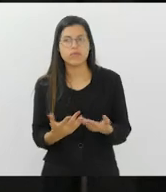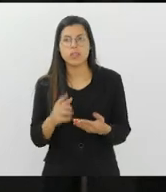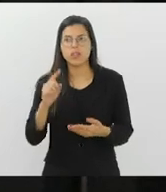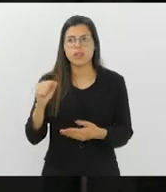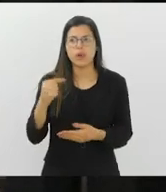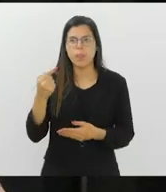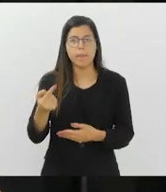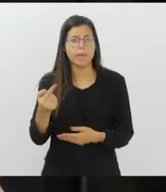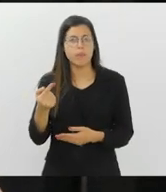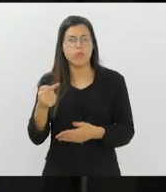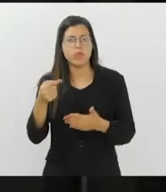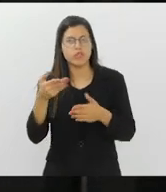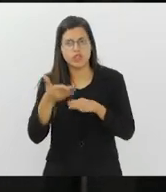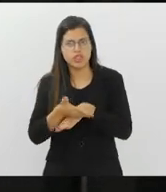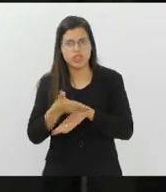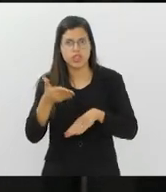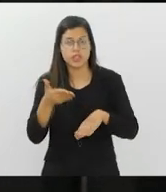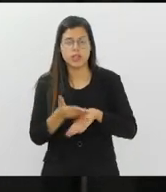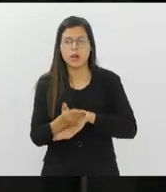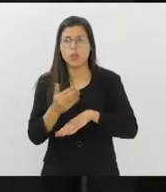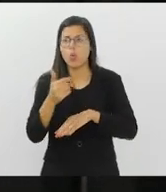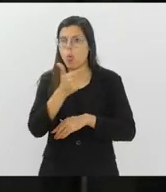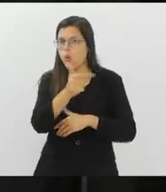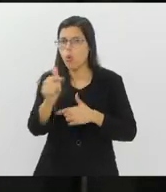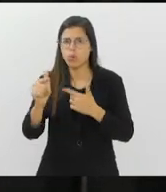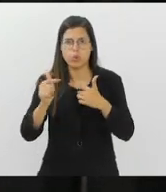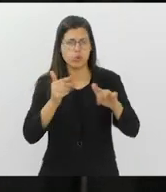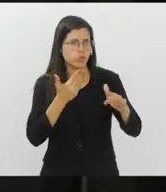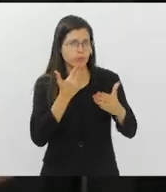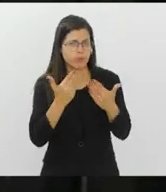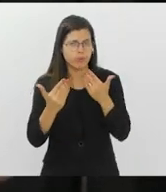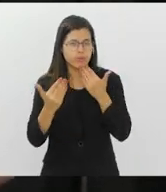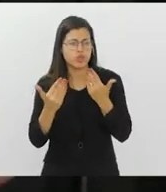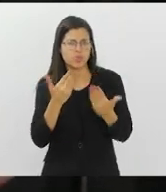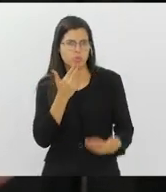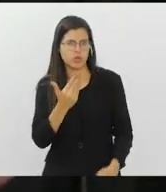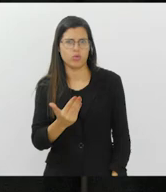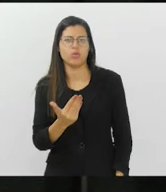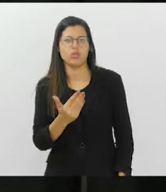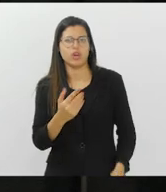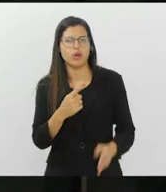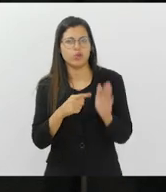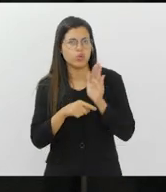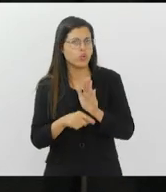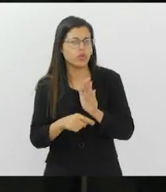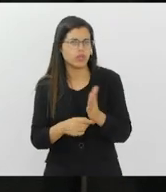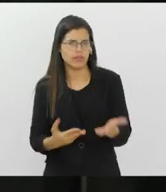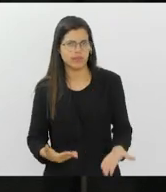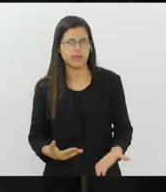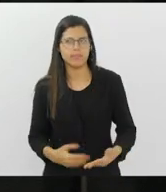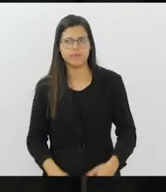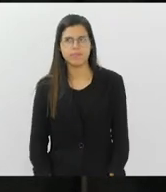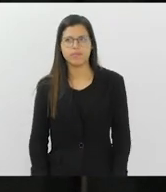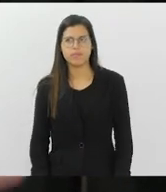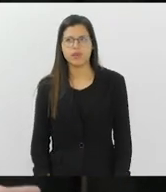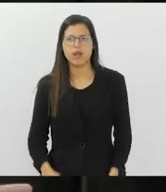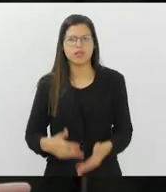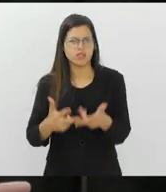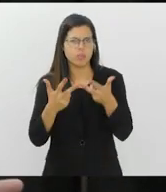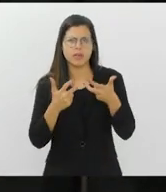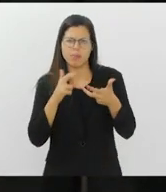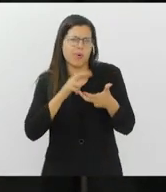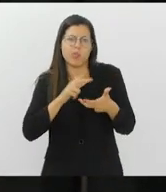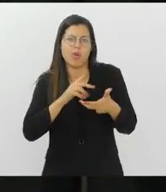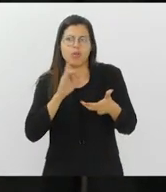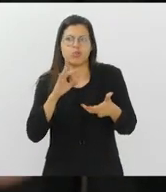chegando os pedidos de socorro, de ajuda, a gente fica impotente. E foi quando a gente viu que não era só a minha